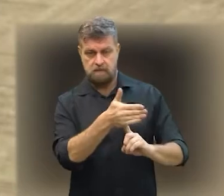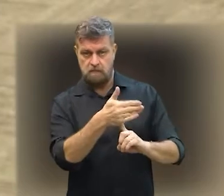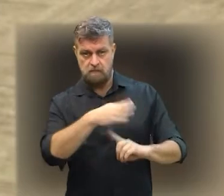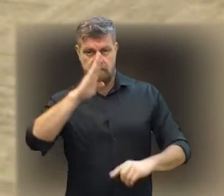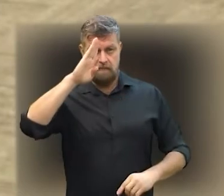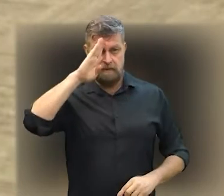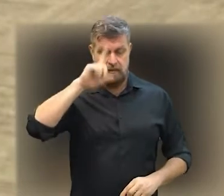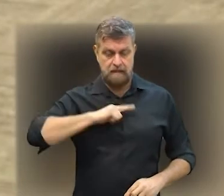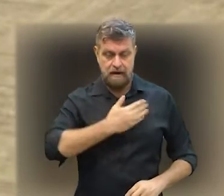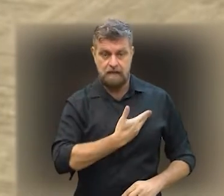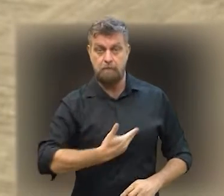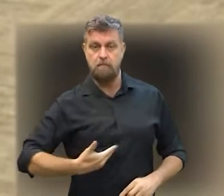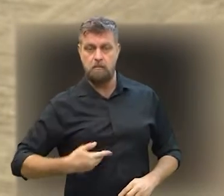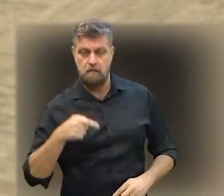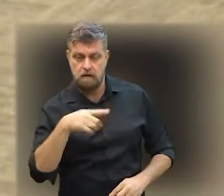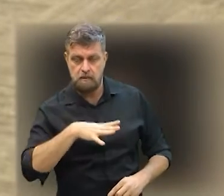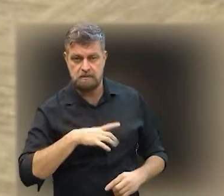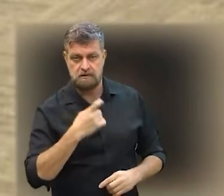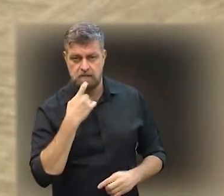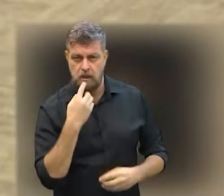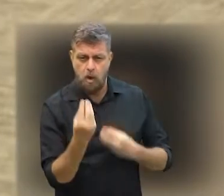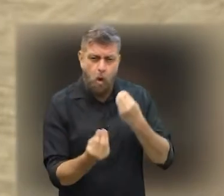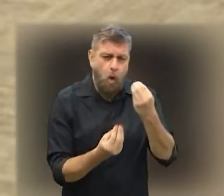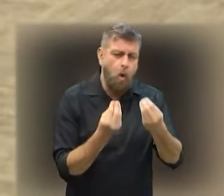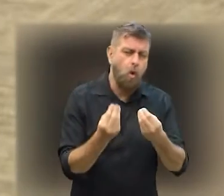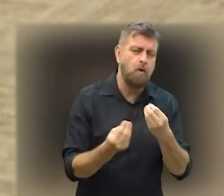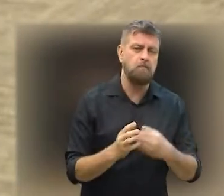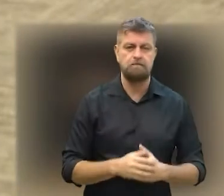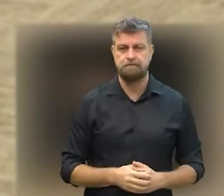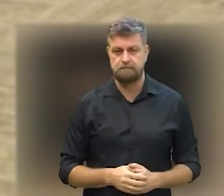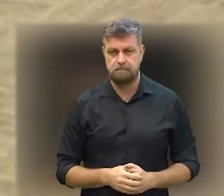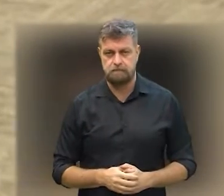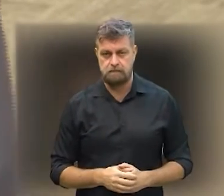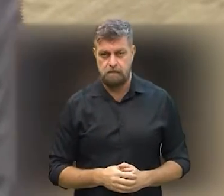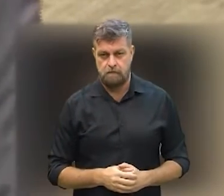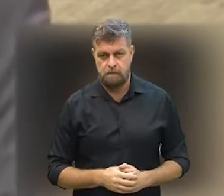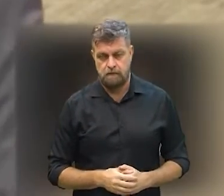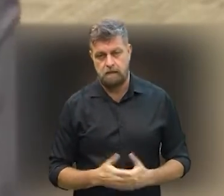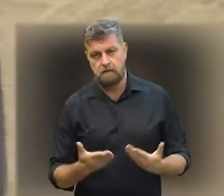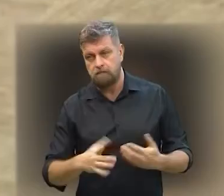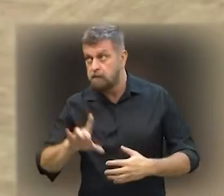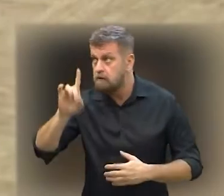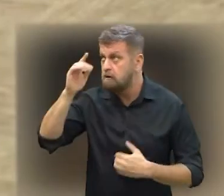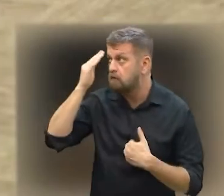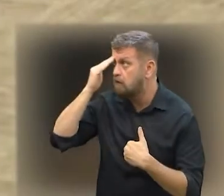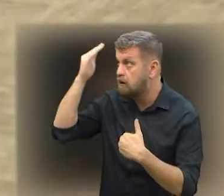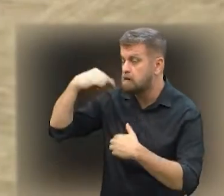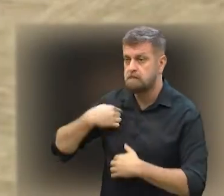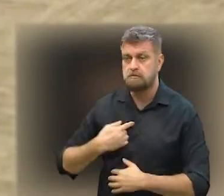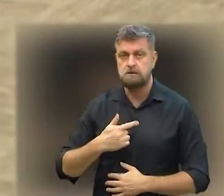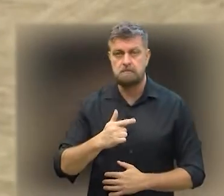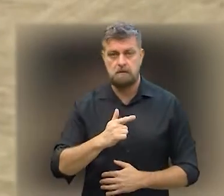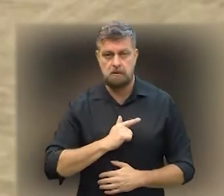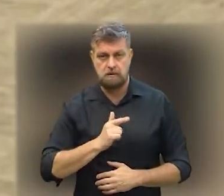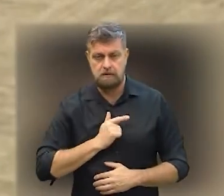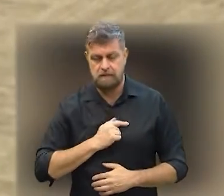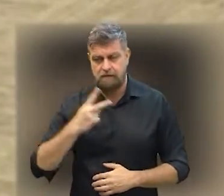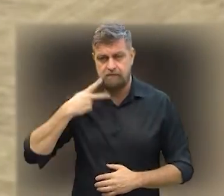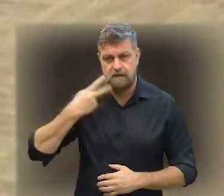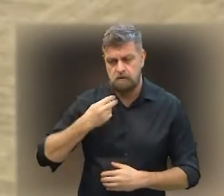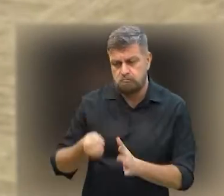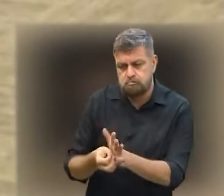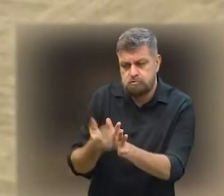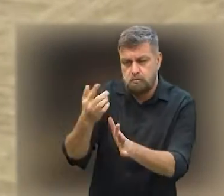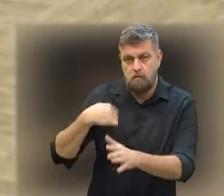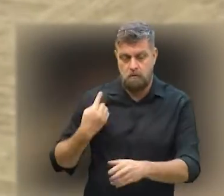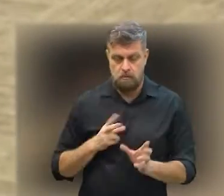escola cívico-militar de forma pública aqui em Campinas? Que pé que está essa situação? Graças a Deus a gente tem, né,